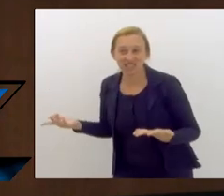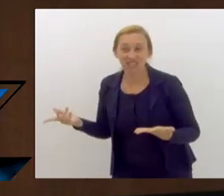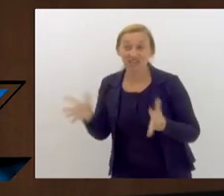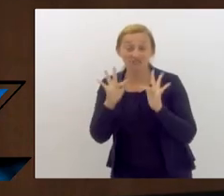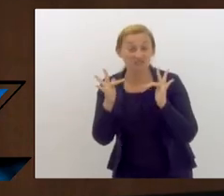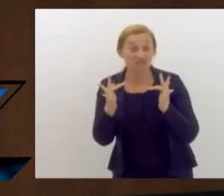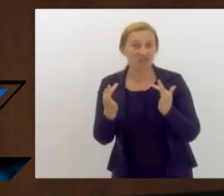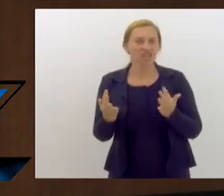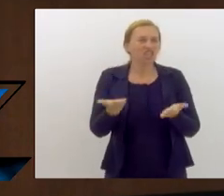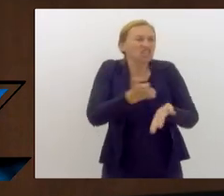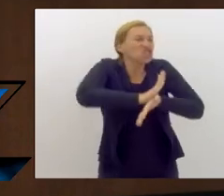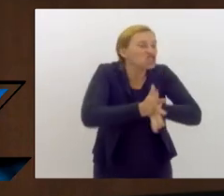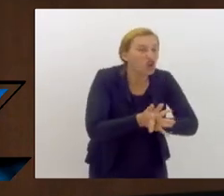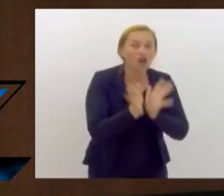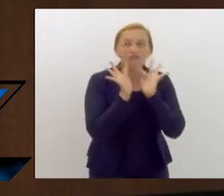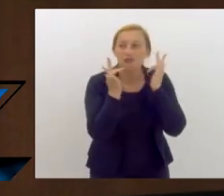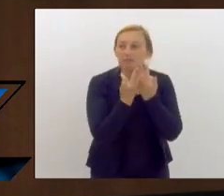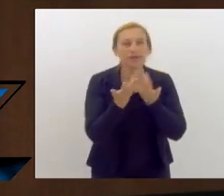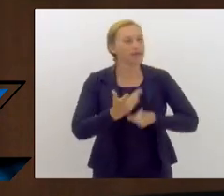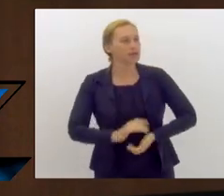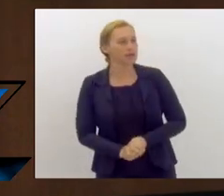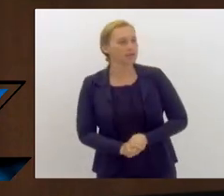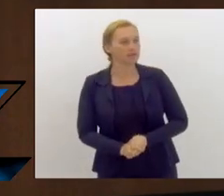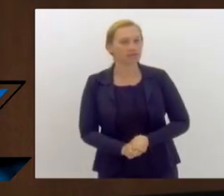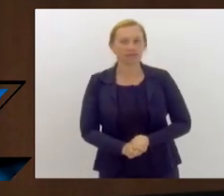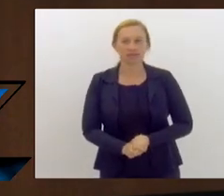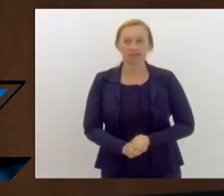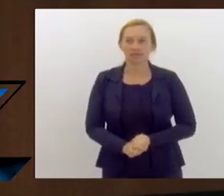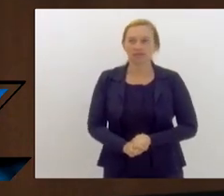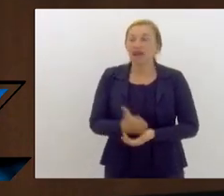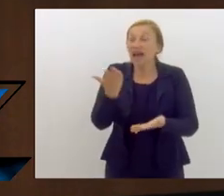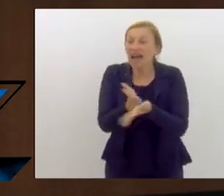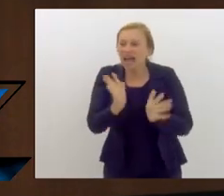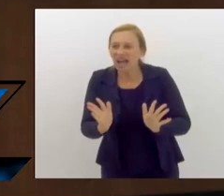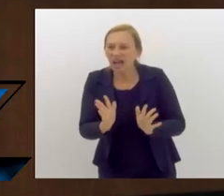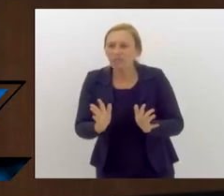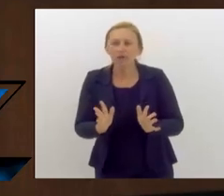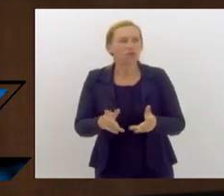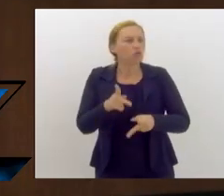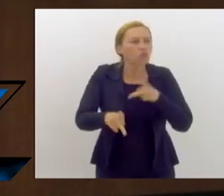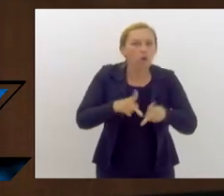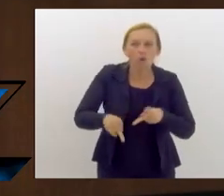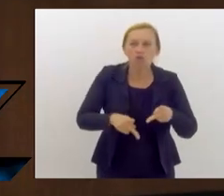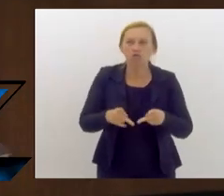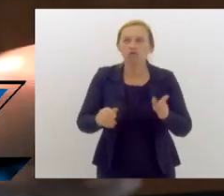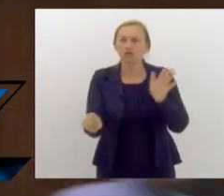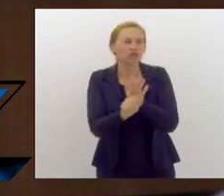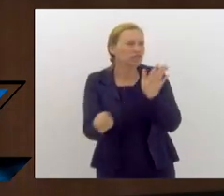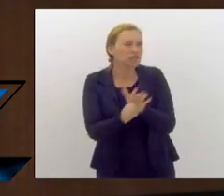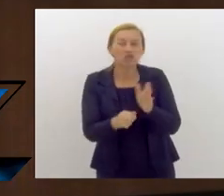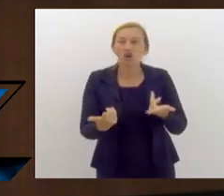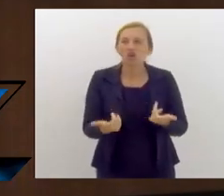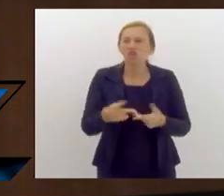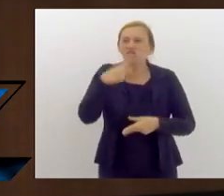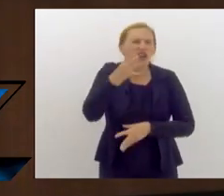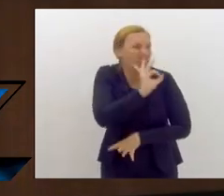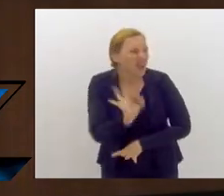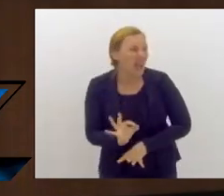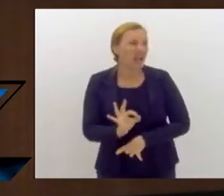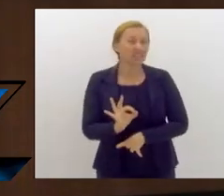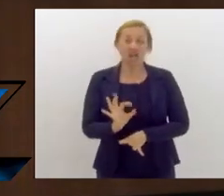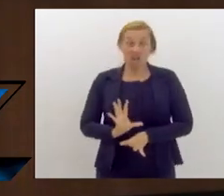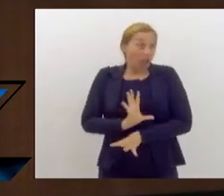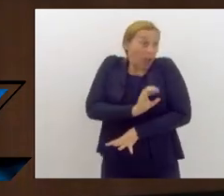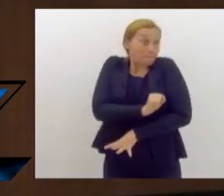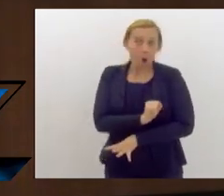que acaba com famílias acaba imaginar Lisa populações com tráfico de drogas Ninguém fala nada Que amor